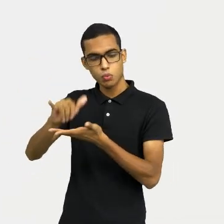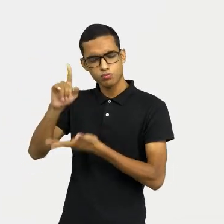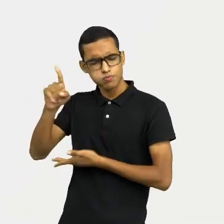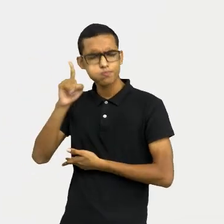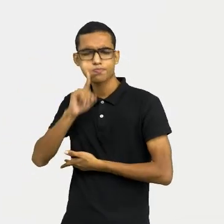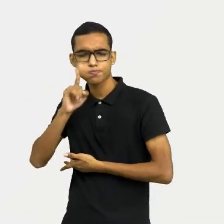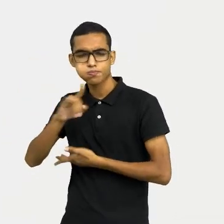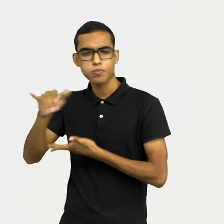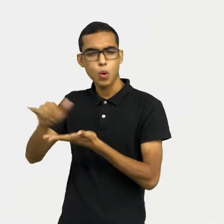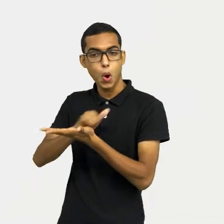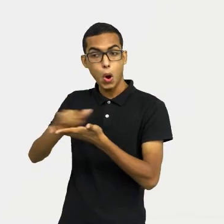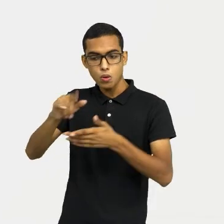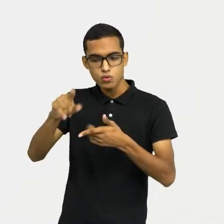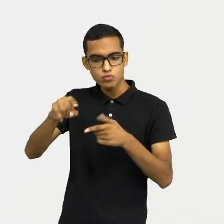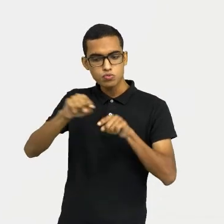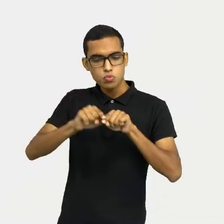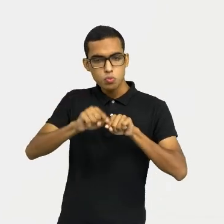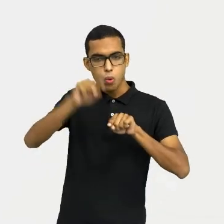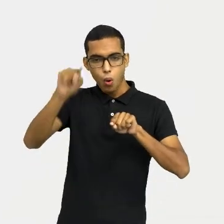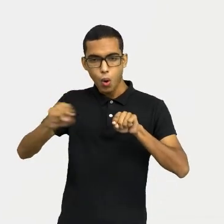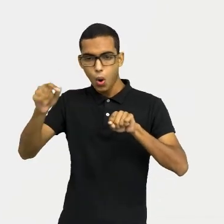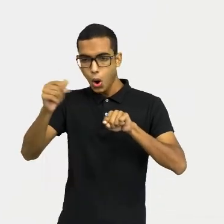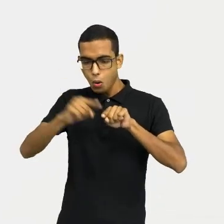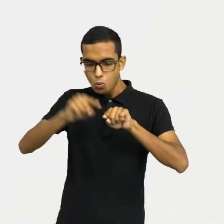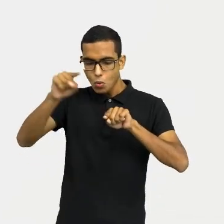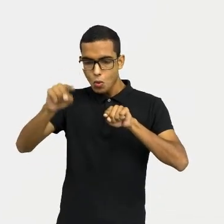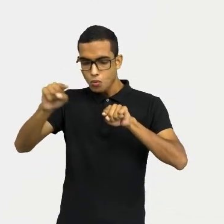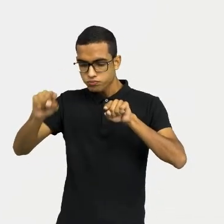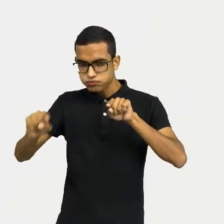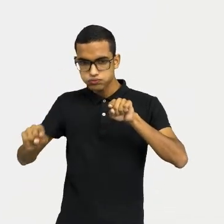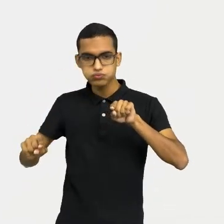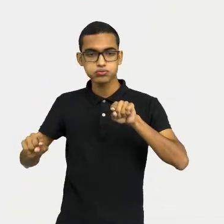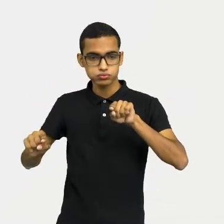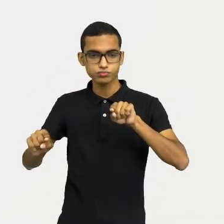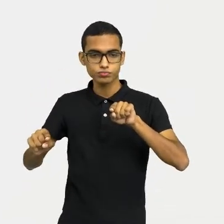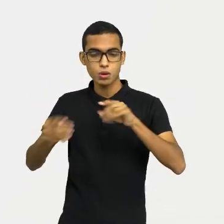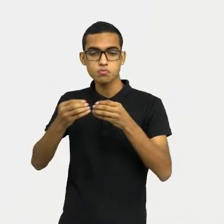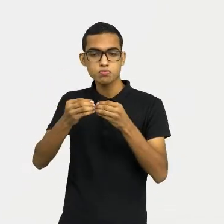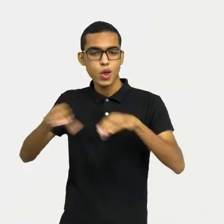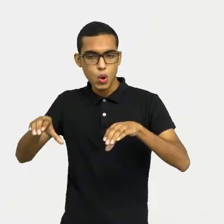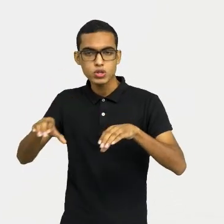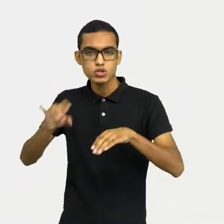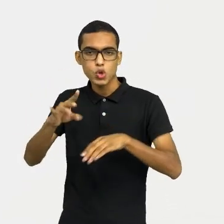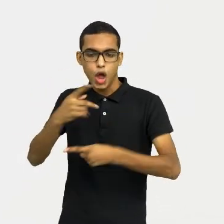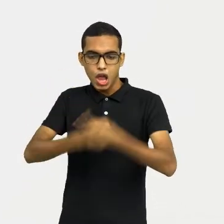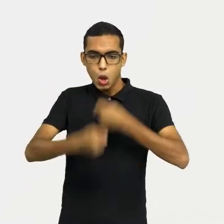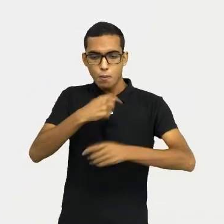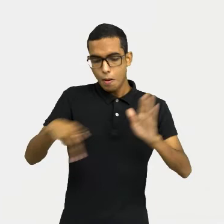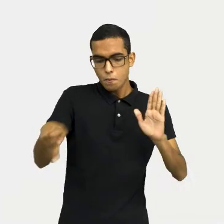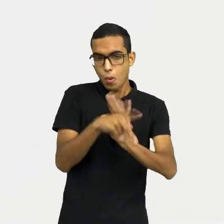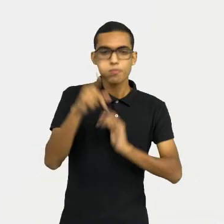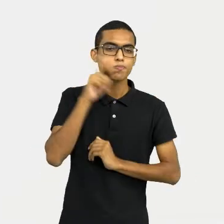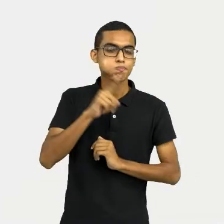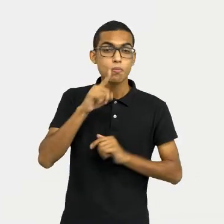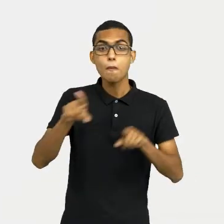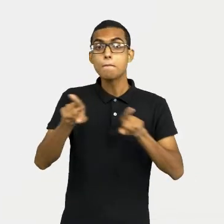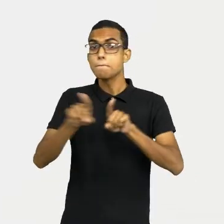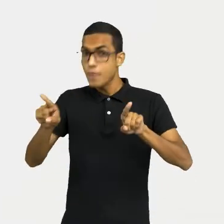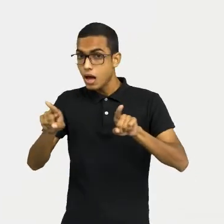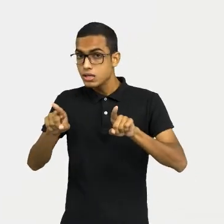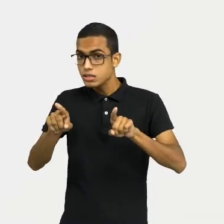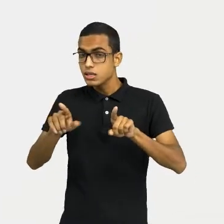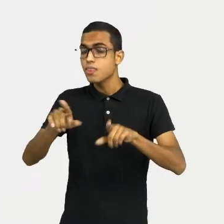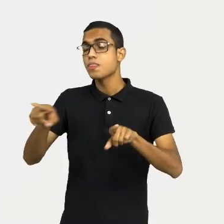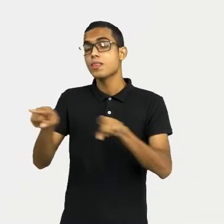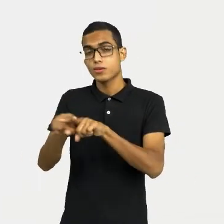York, prejudicando não apenas a economia dos Estados Unidos, mas também como a economia mundial. Por que